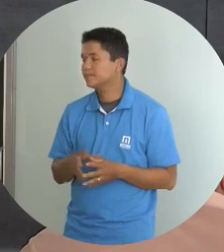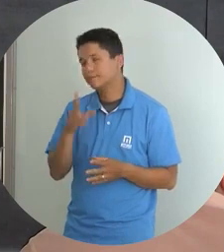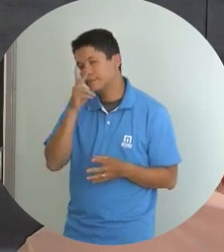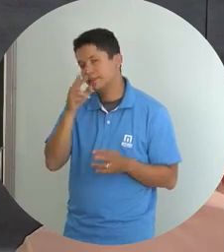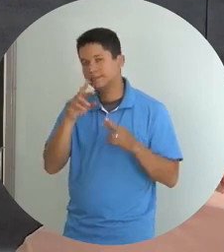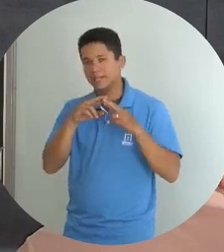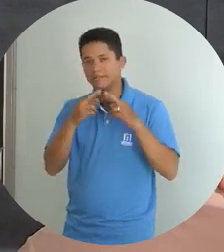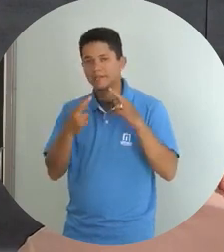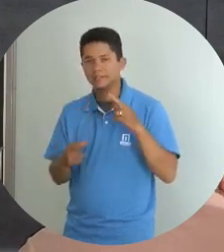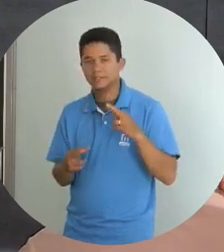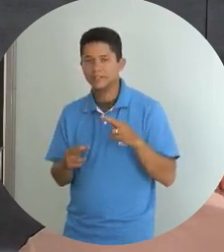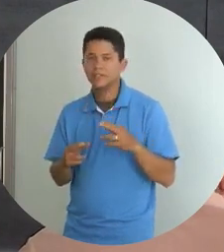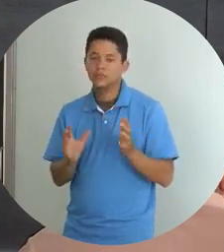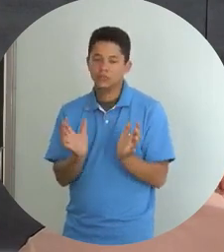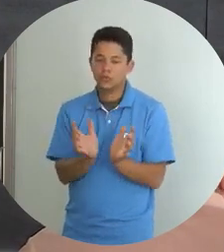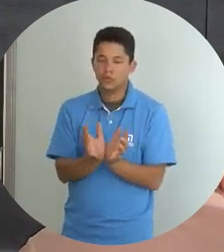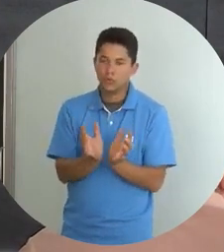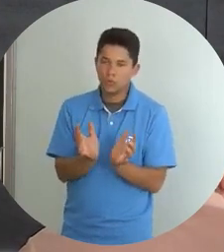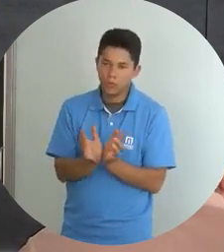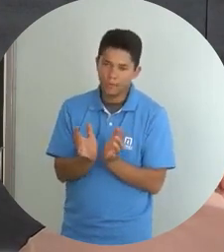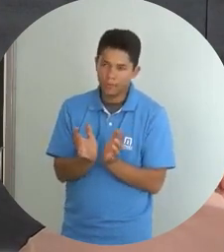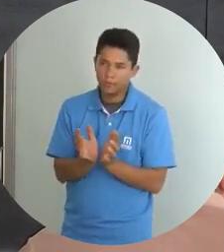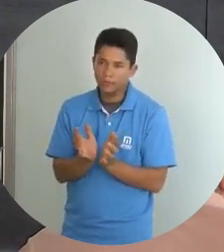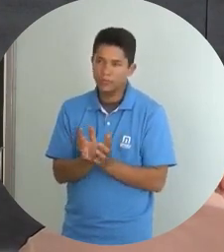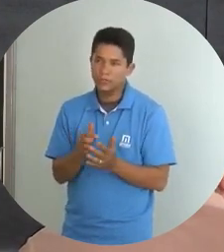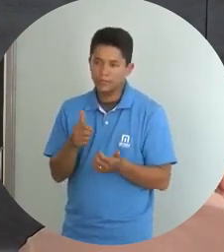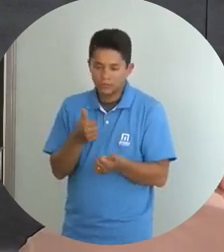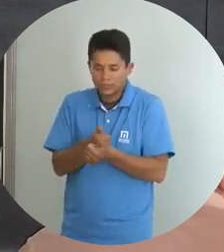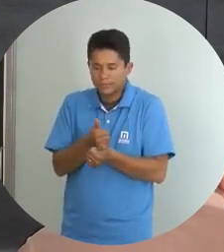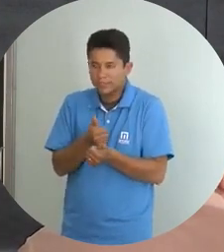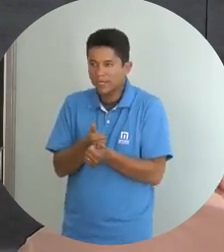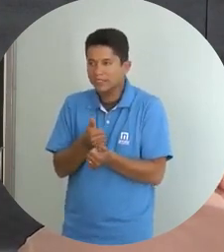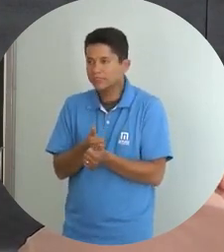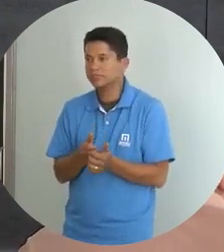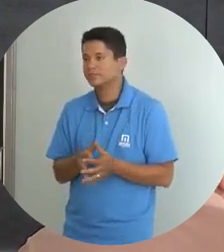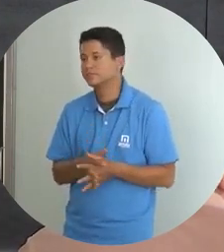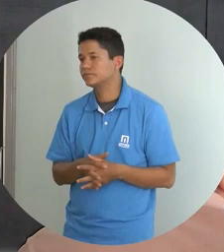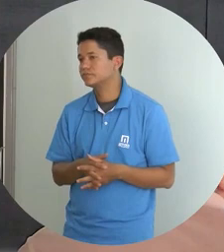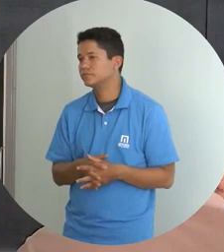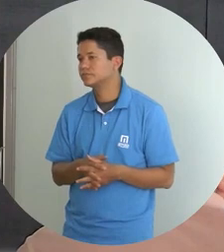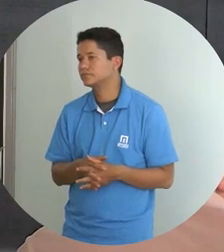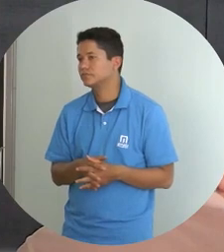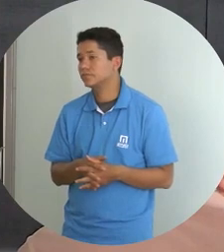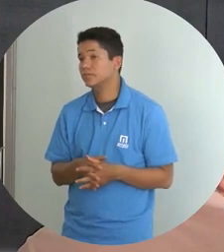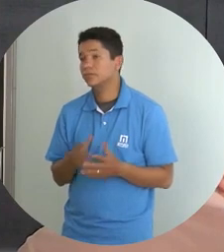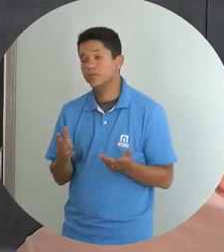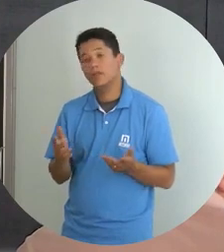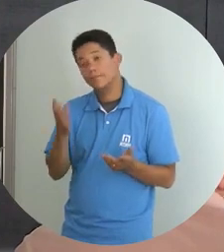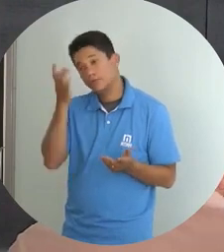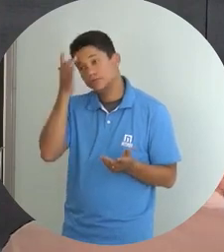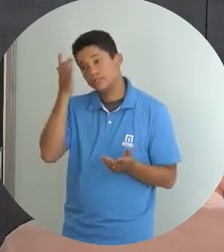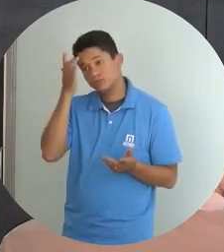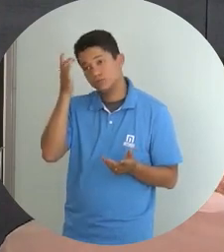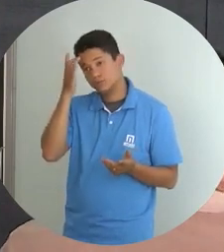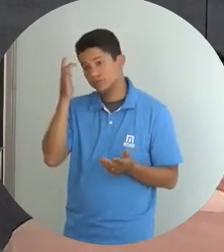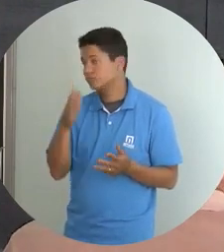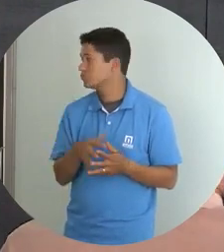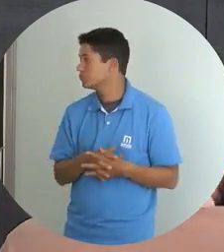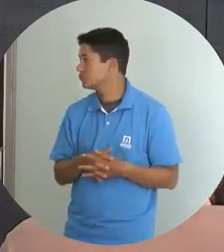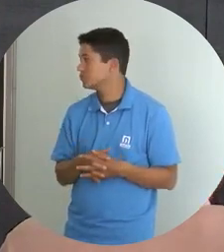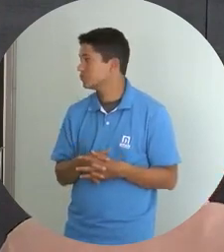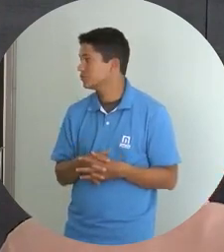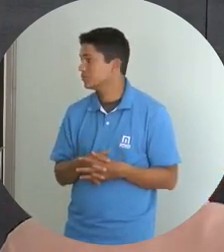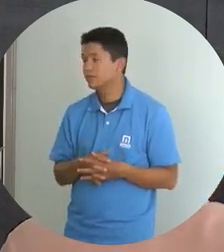talvez a efeito de grupo também, de estaca, de proximidade. Isso é bom senso. A gente,